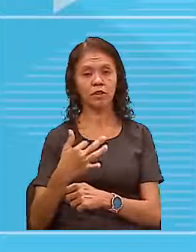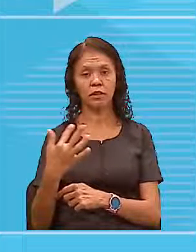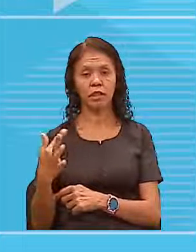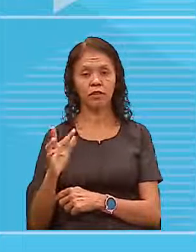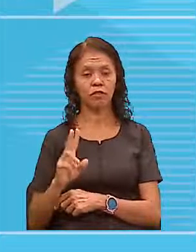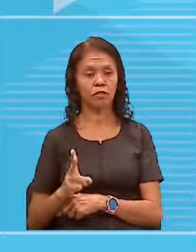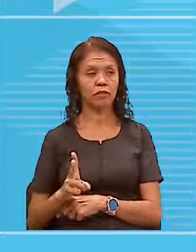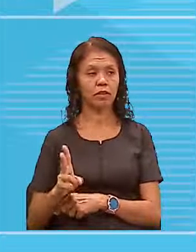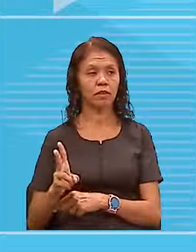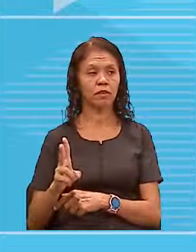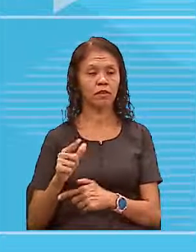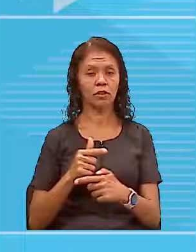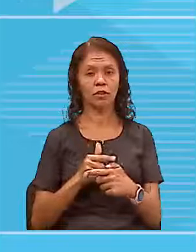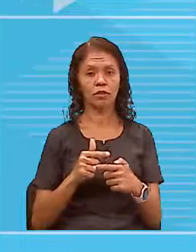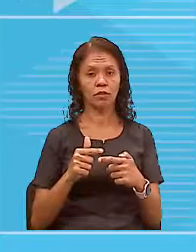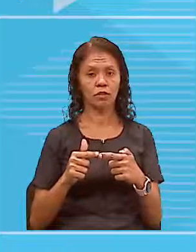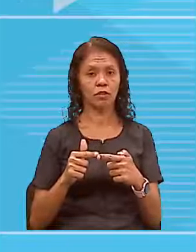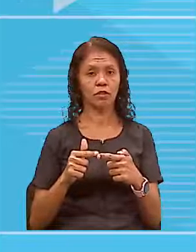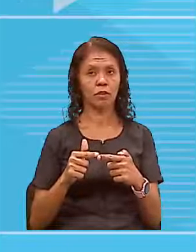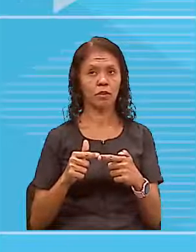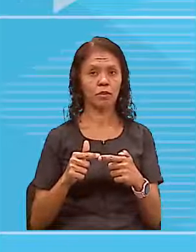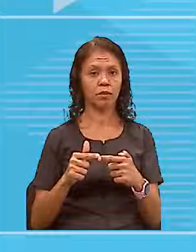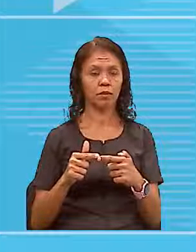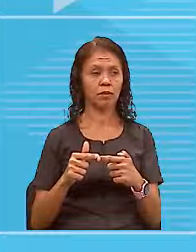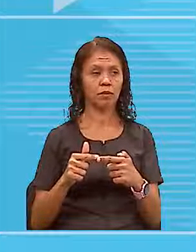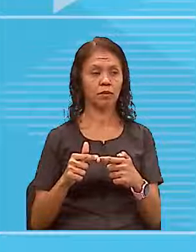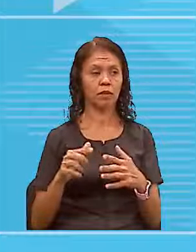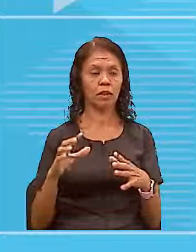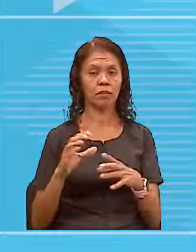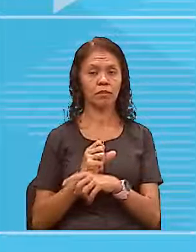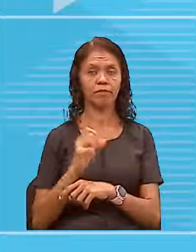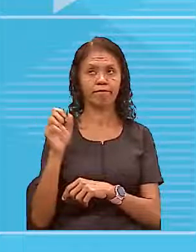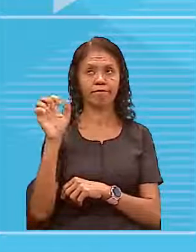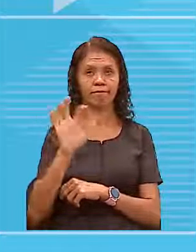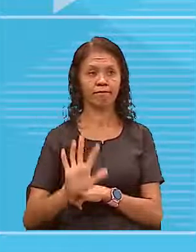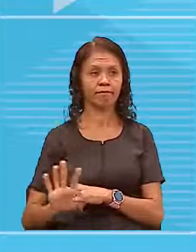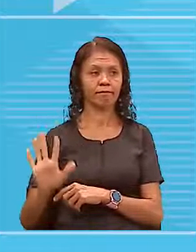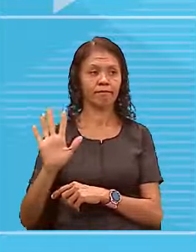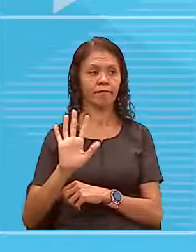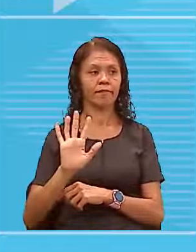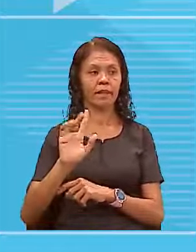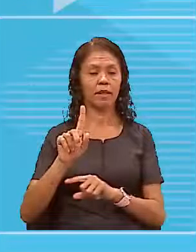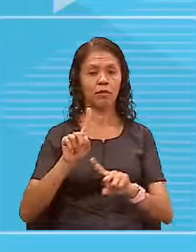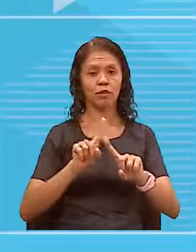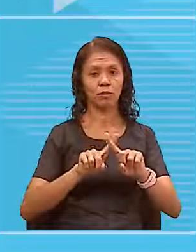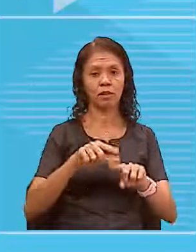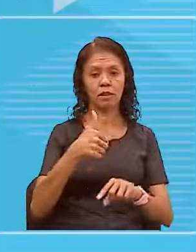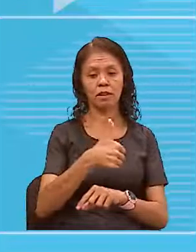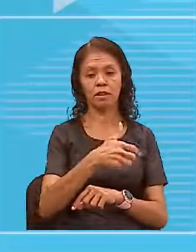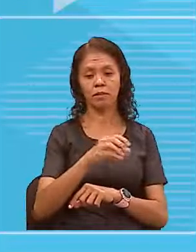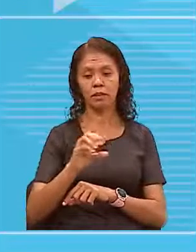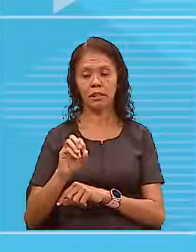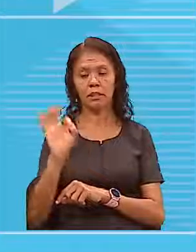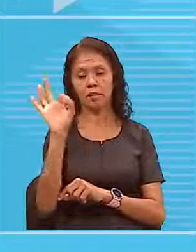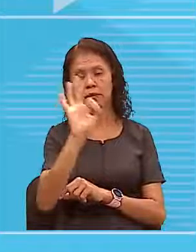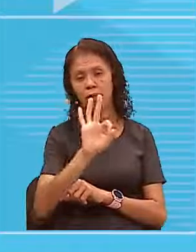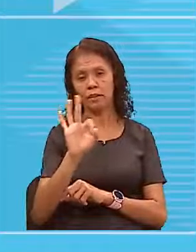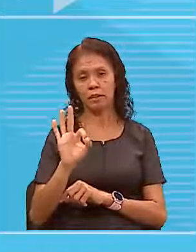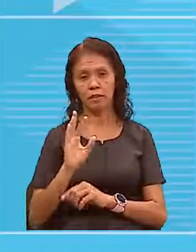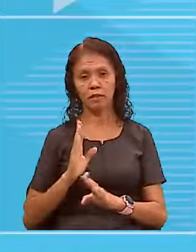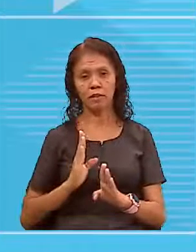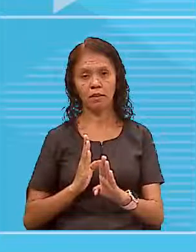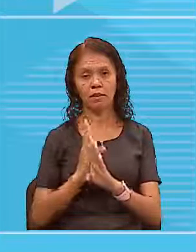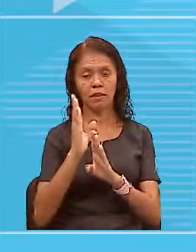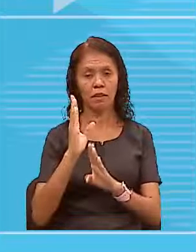filhos, dividir pelo seu total e multiplicar por 100%. Você vai encontrar a